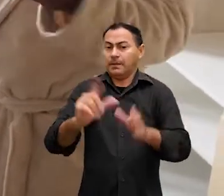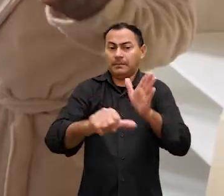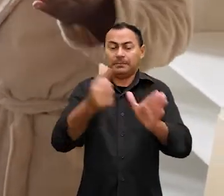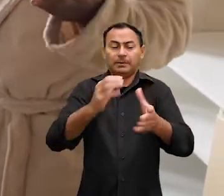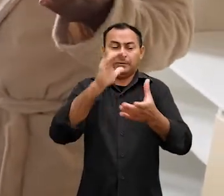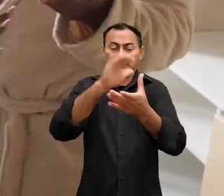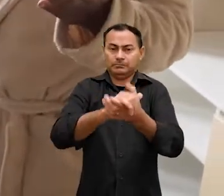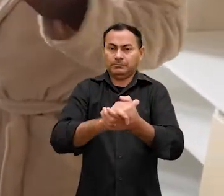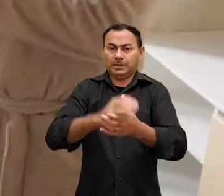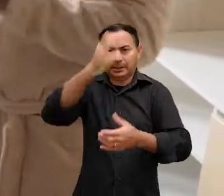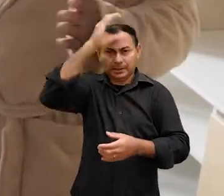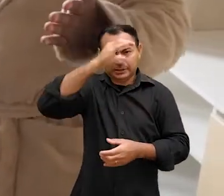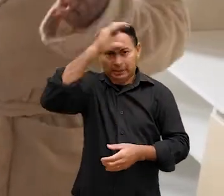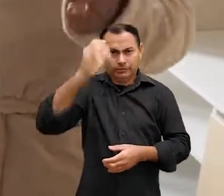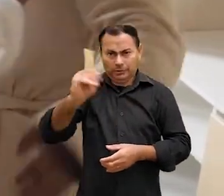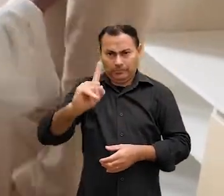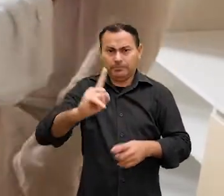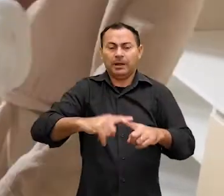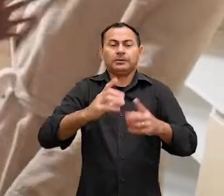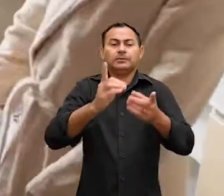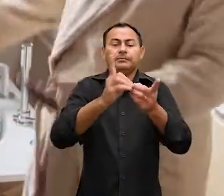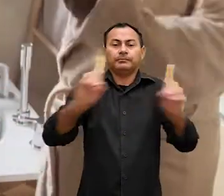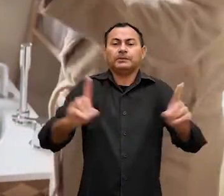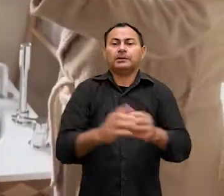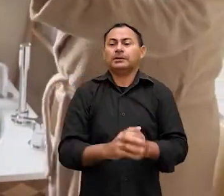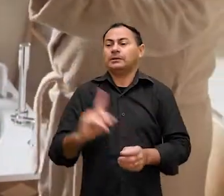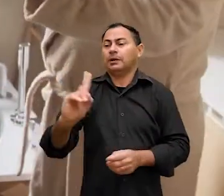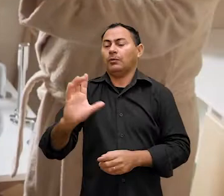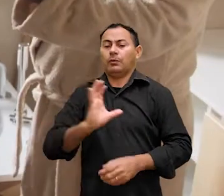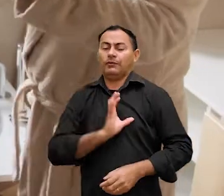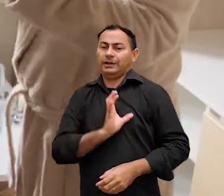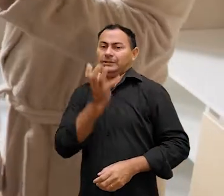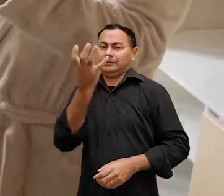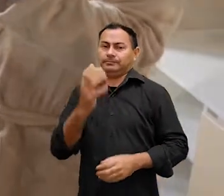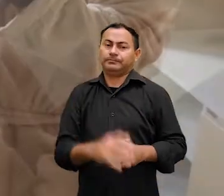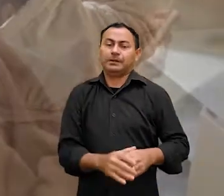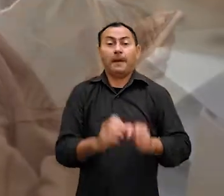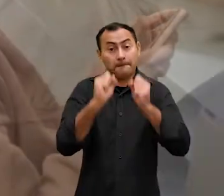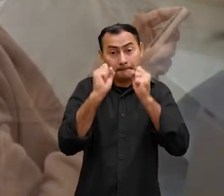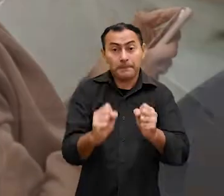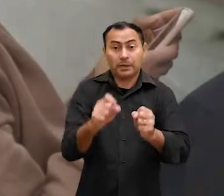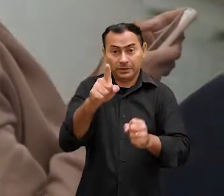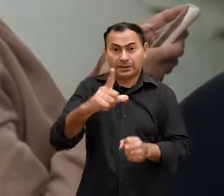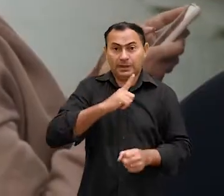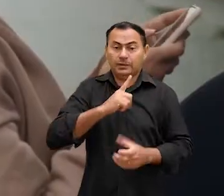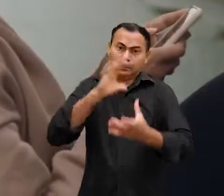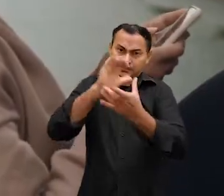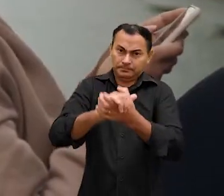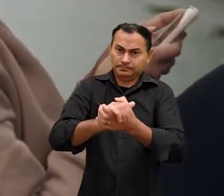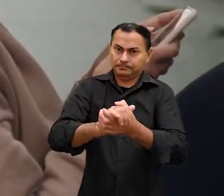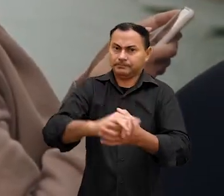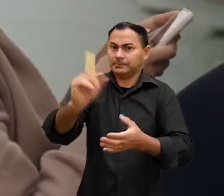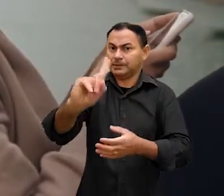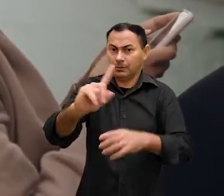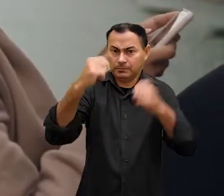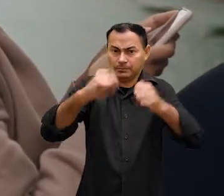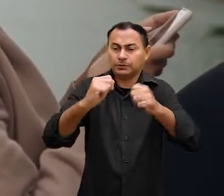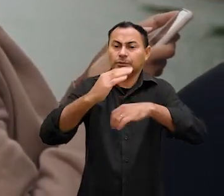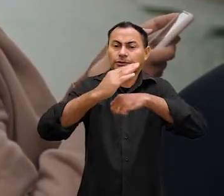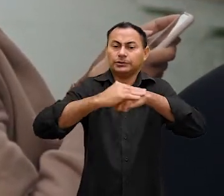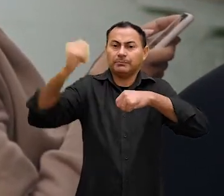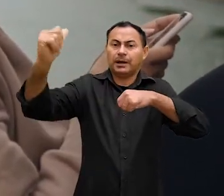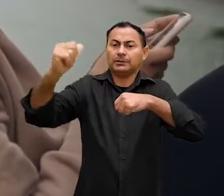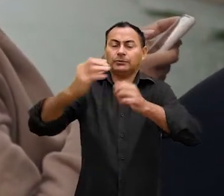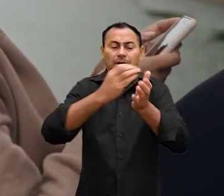no casamento cristão, mas no casamento entre não convertidos. Pode ser que você tenha um casamento que não precise do